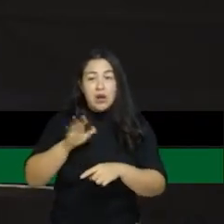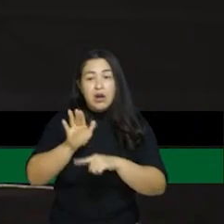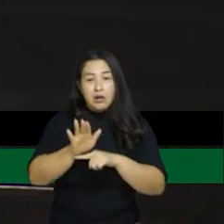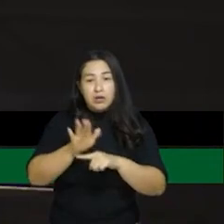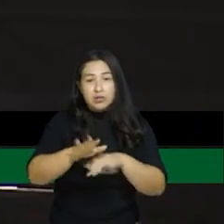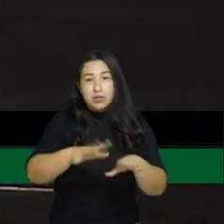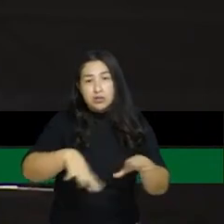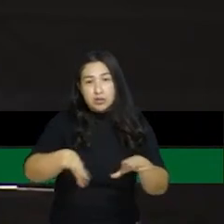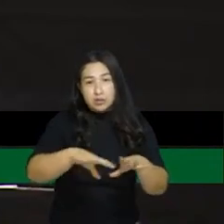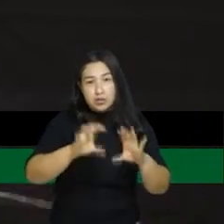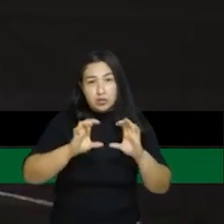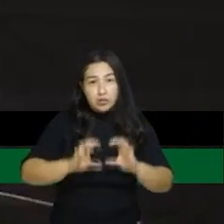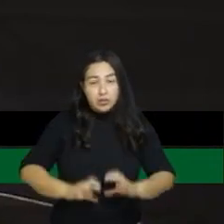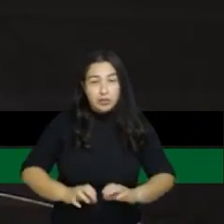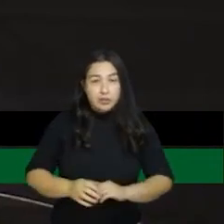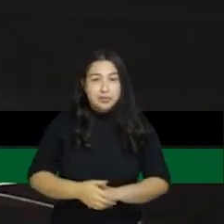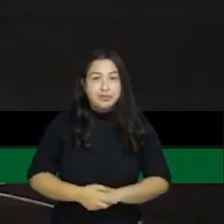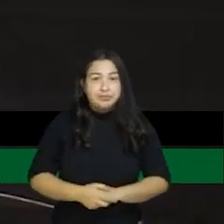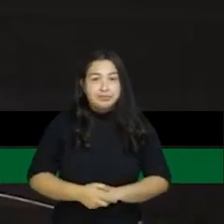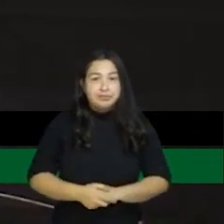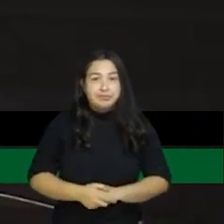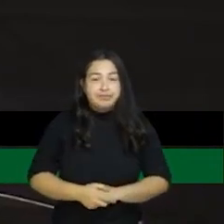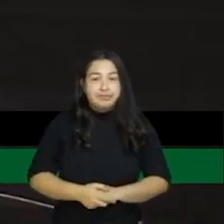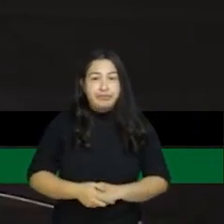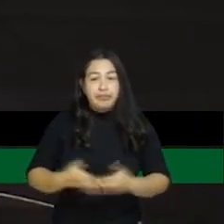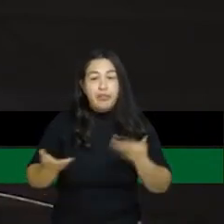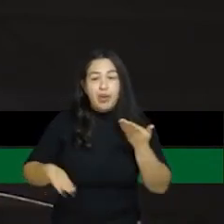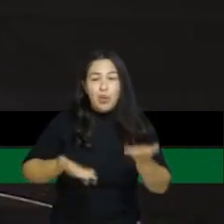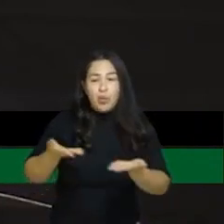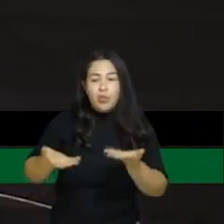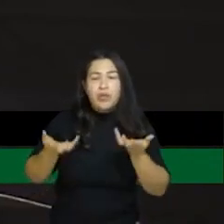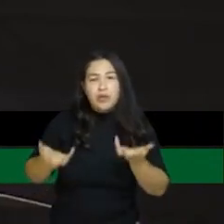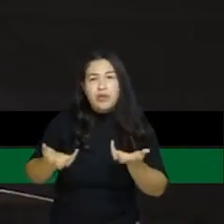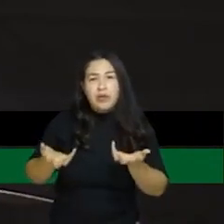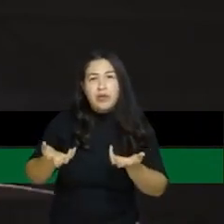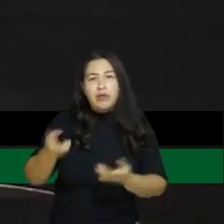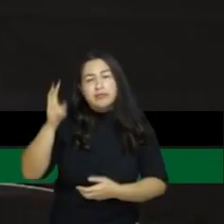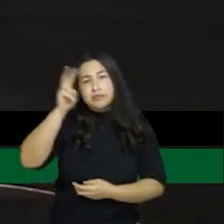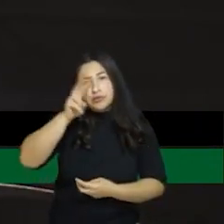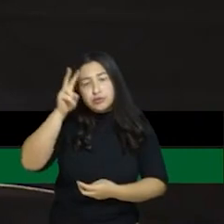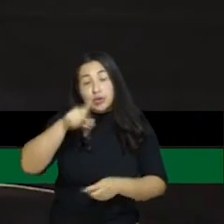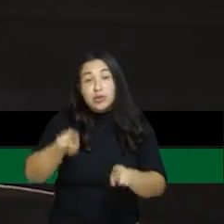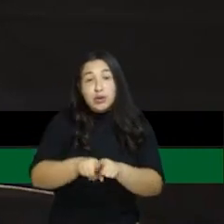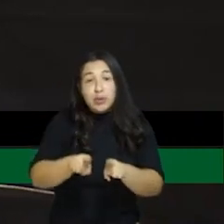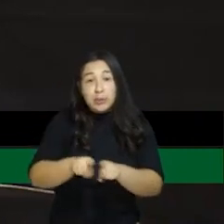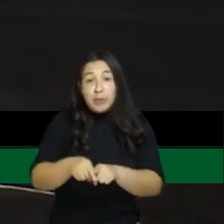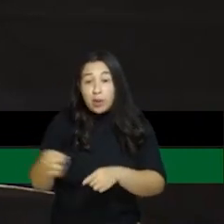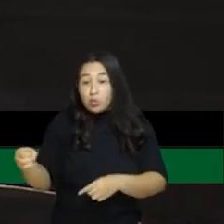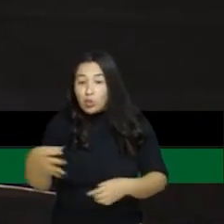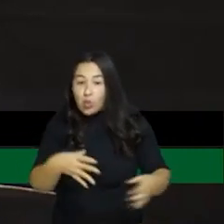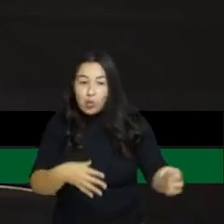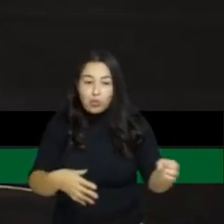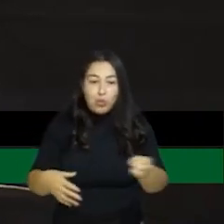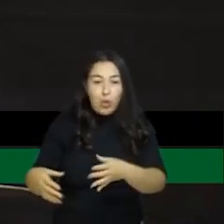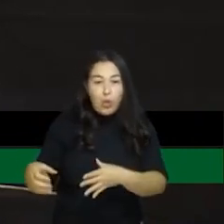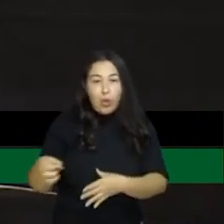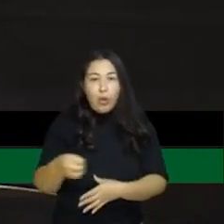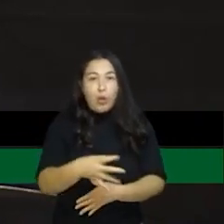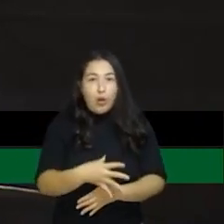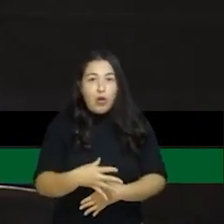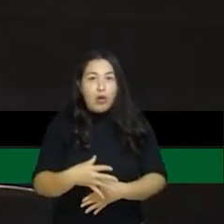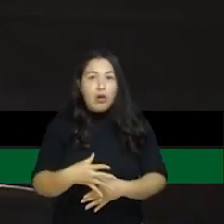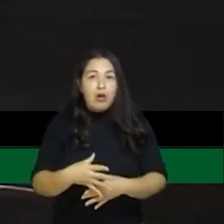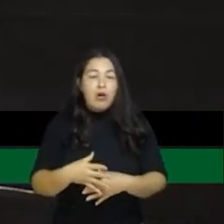comunidade empreendedora. Preservamos a história, mas colocamos inovação e velocidade para levar sempre o